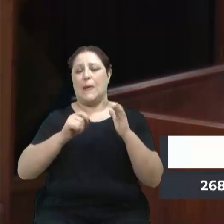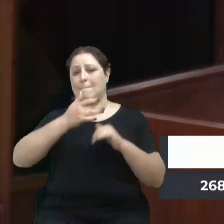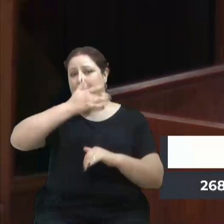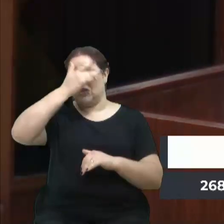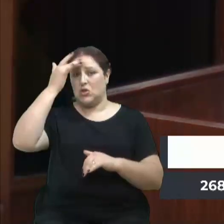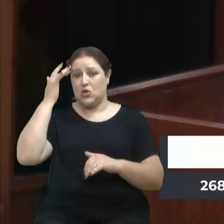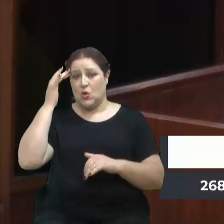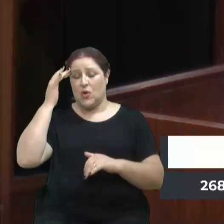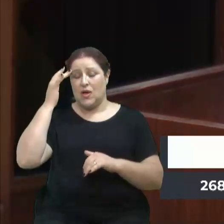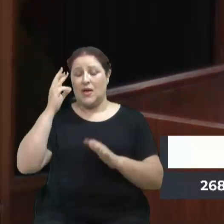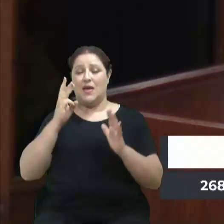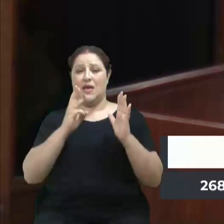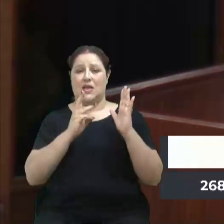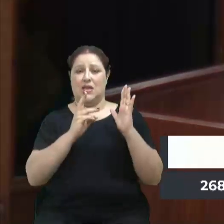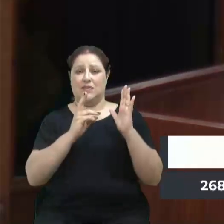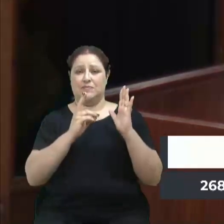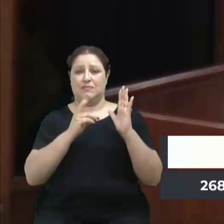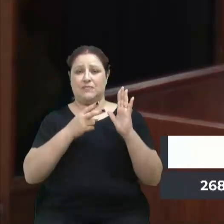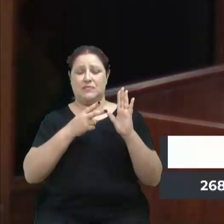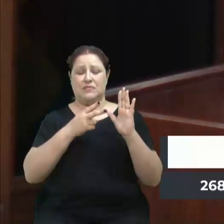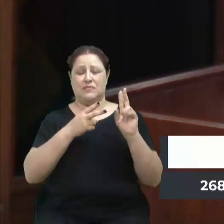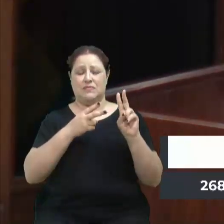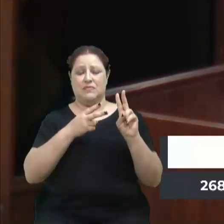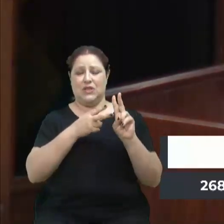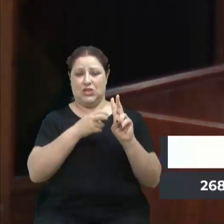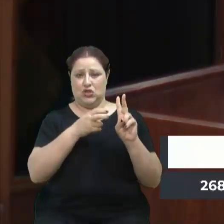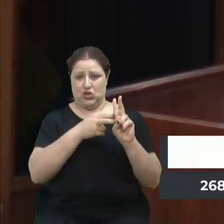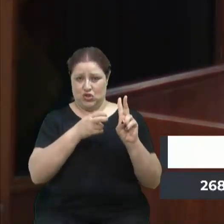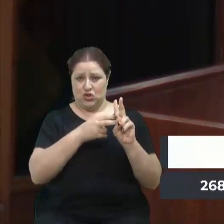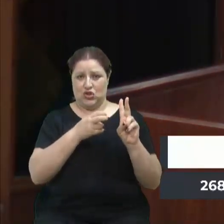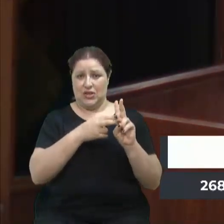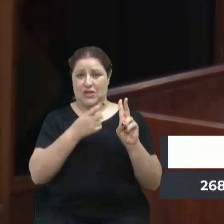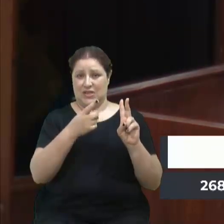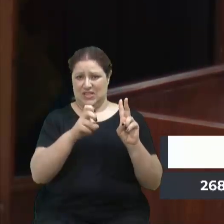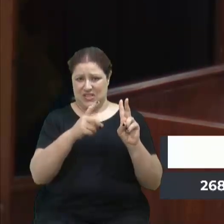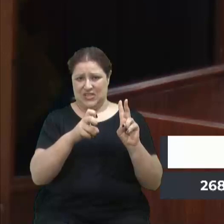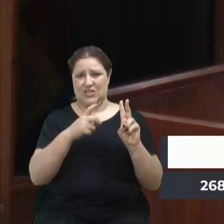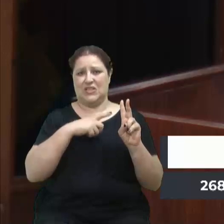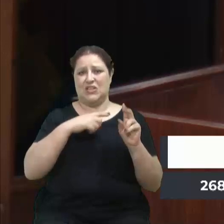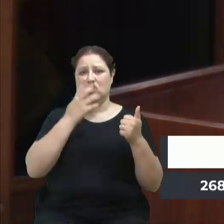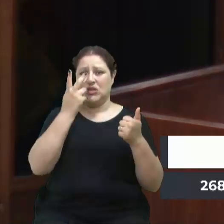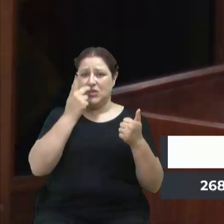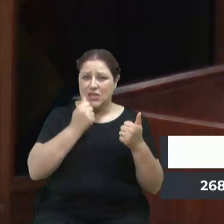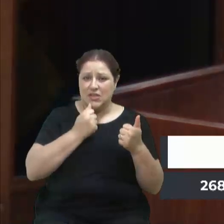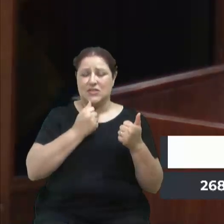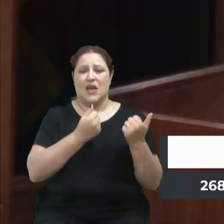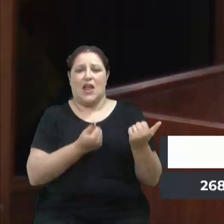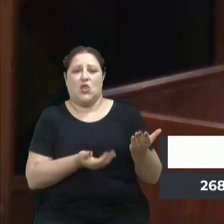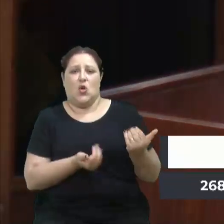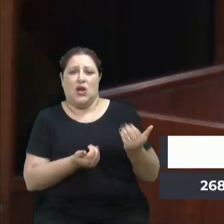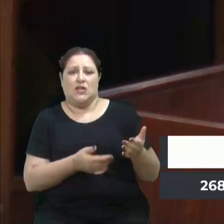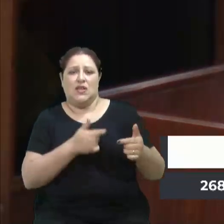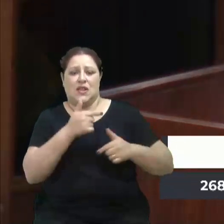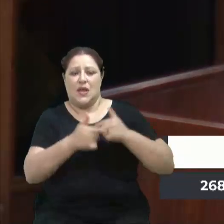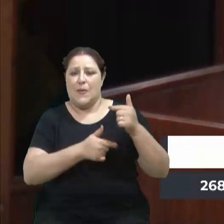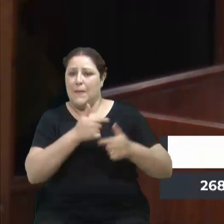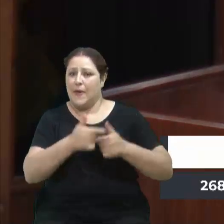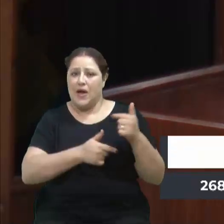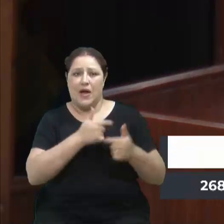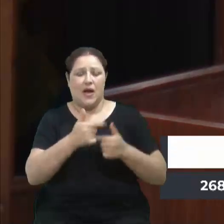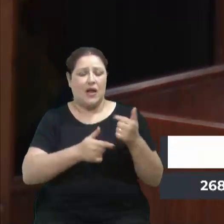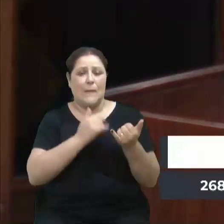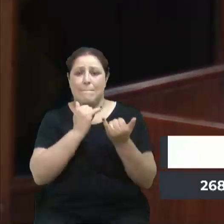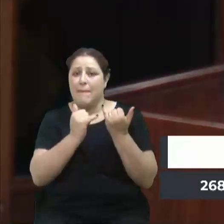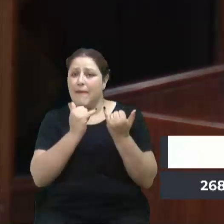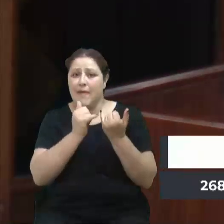pessoas indígenas, entre elas crianças e adolescentes, trabalhando em situação análoga à